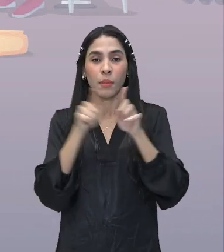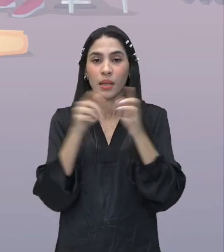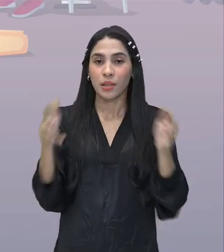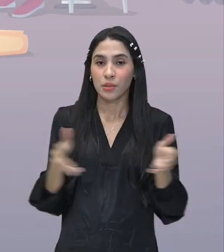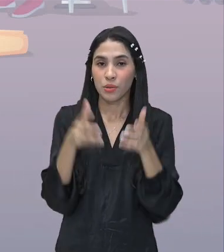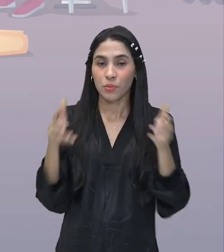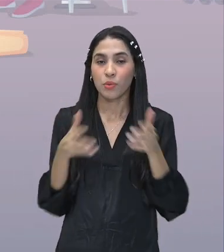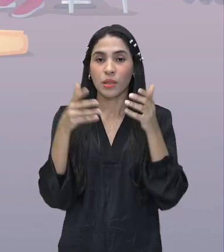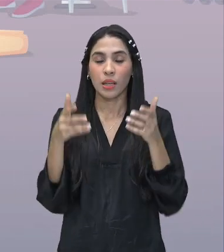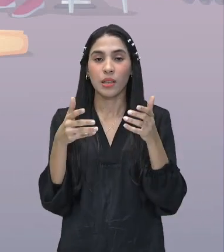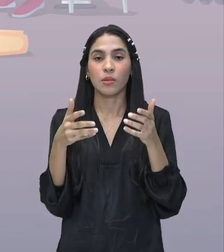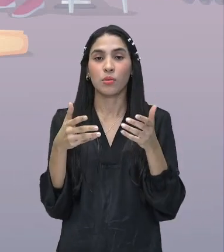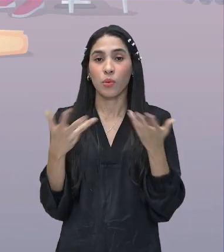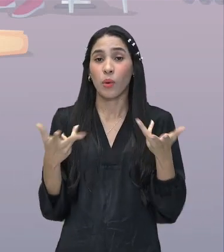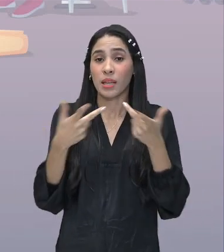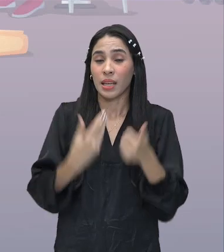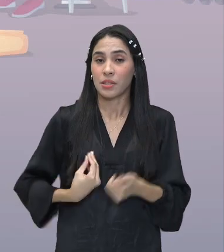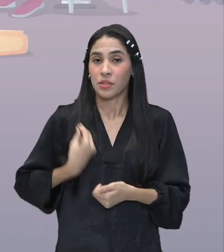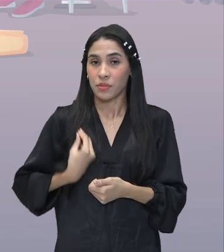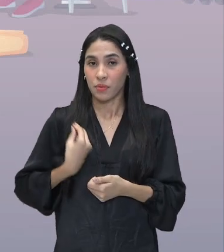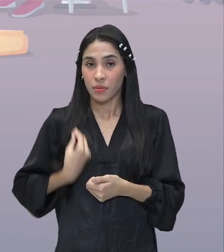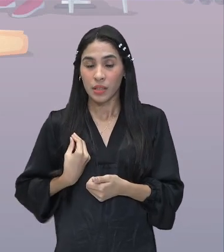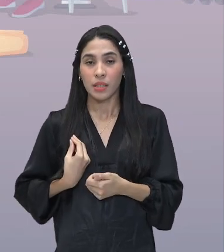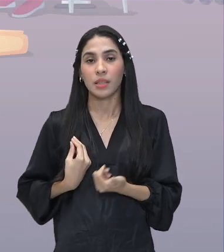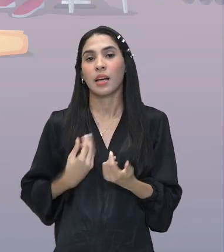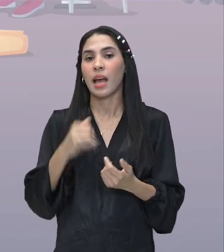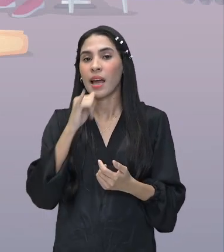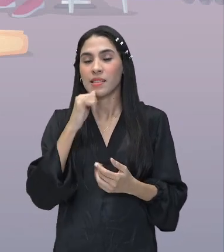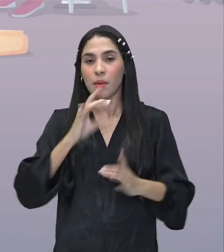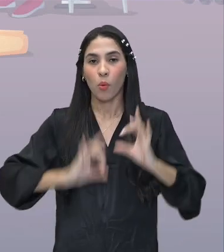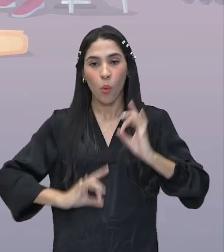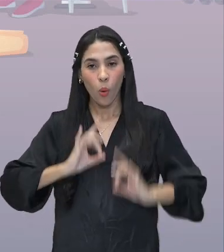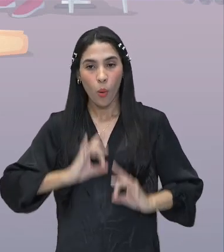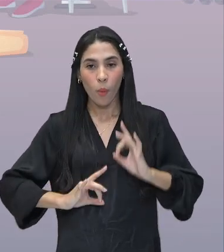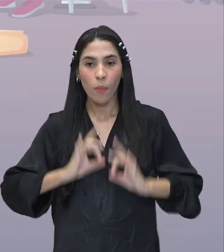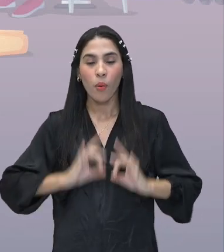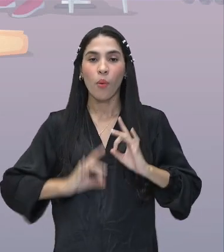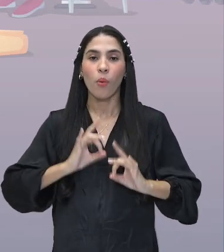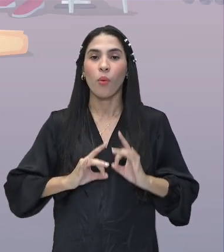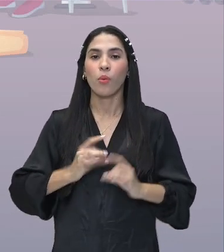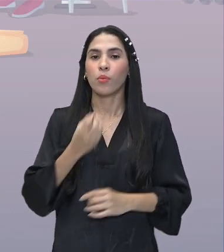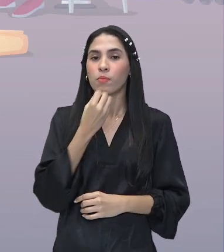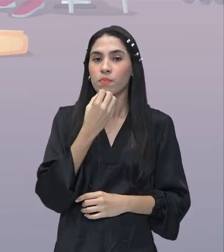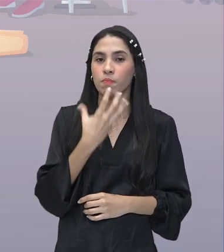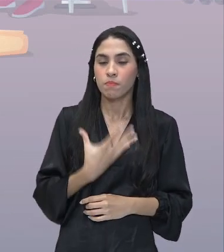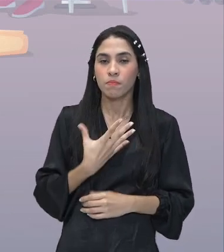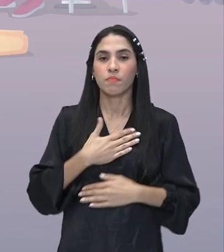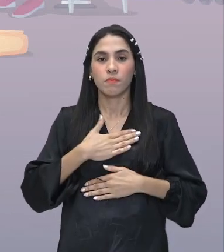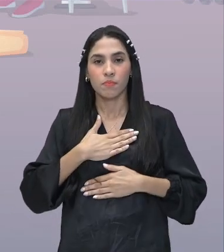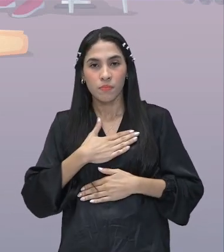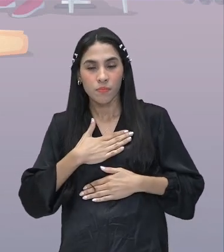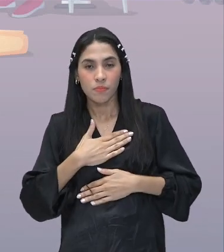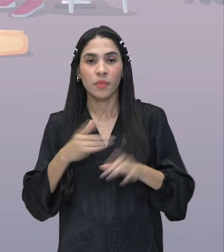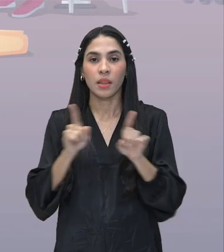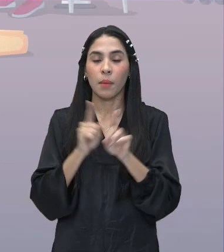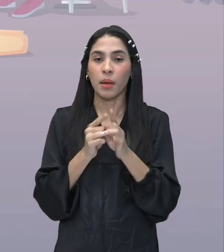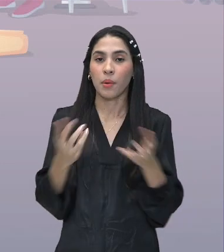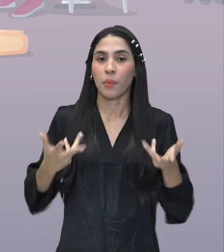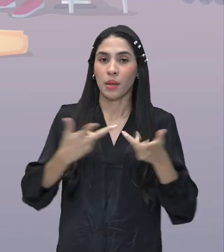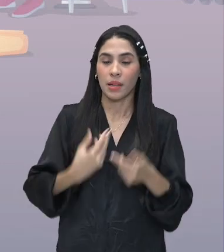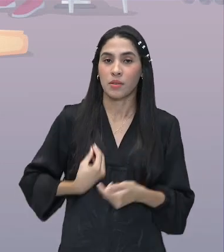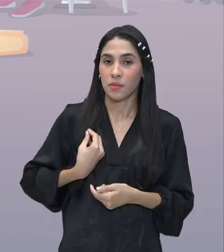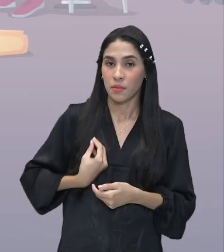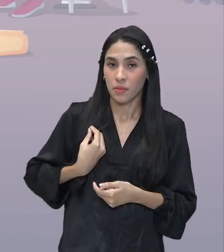o bem-estar através desse estímulo de produções de hormônio que traz a sensação de bem-estar e prazer, trazendo mais qualidade de